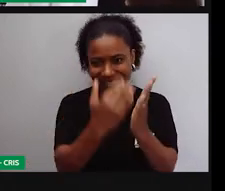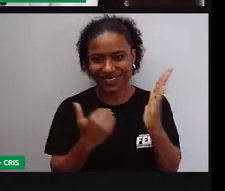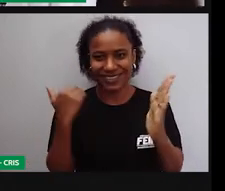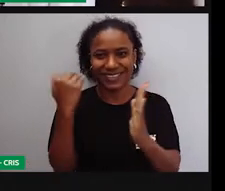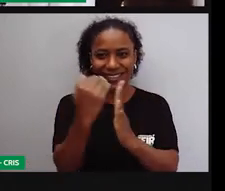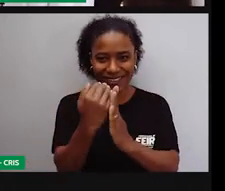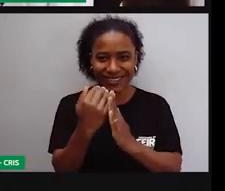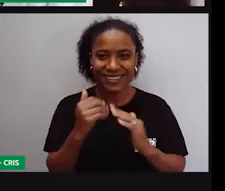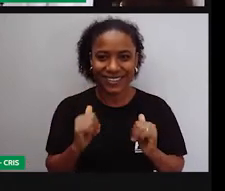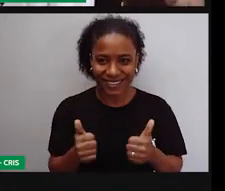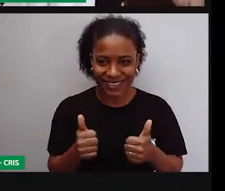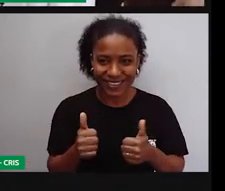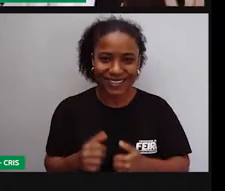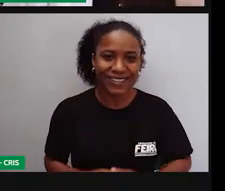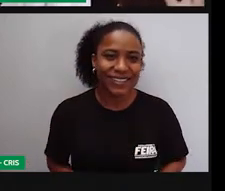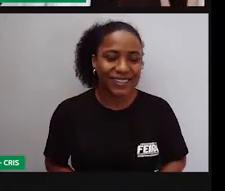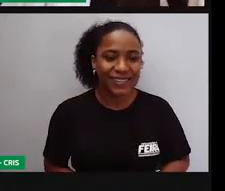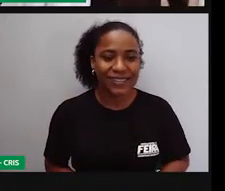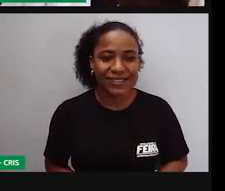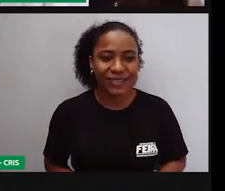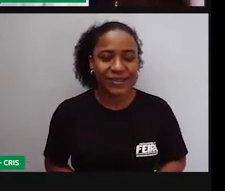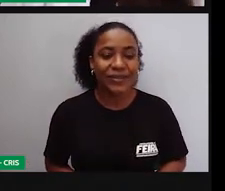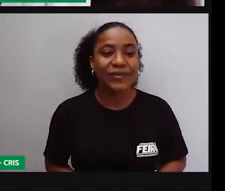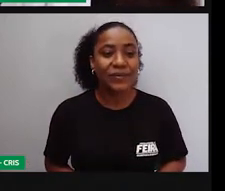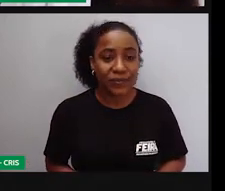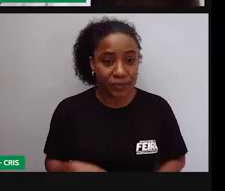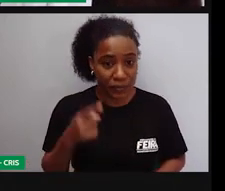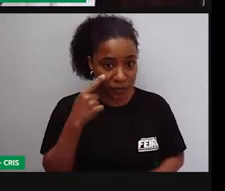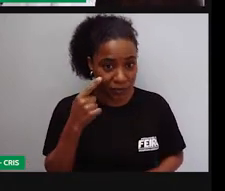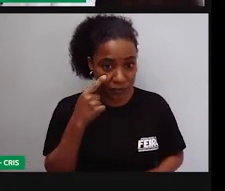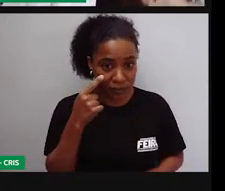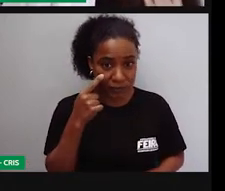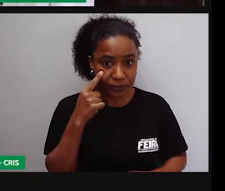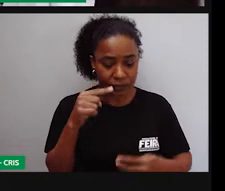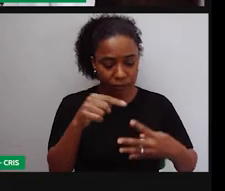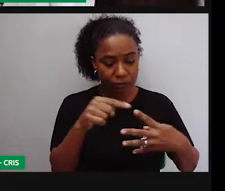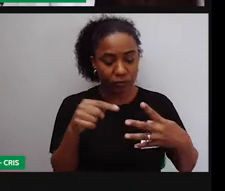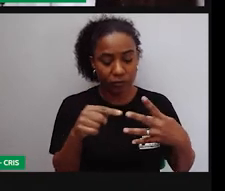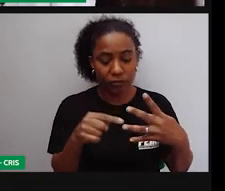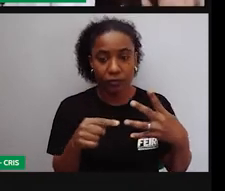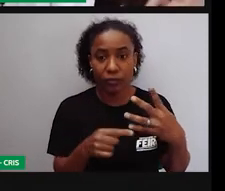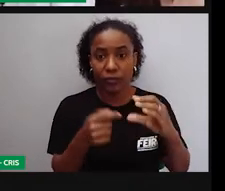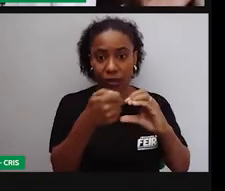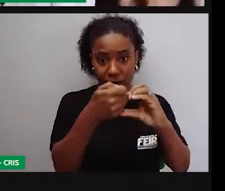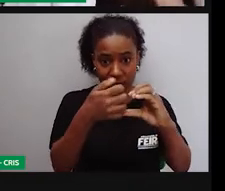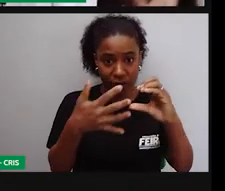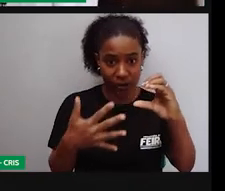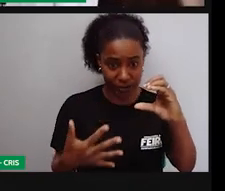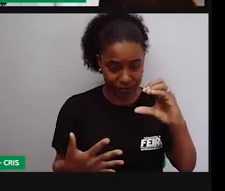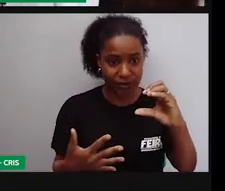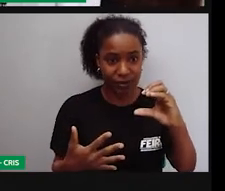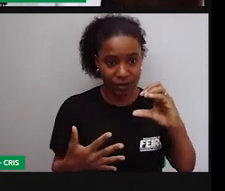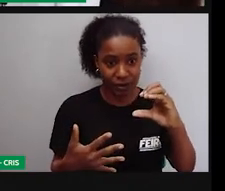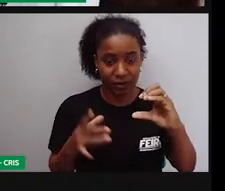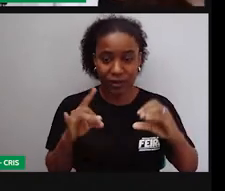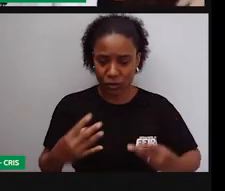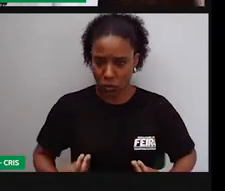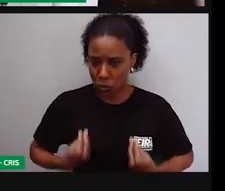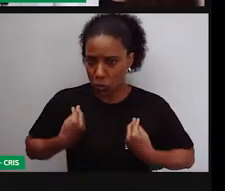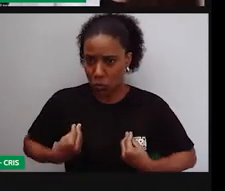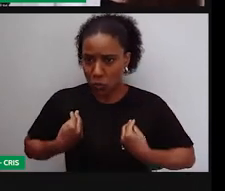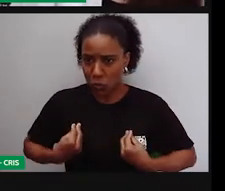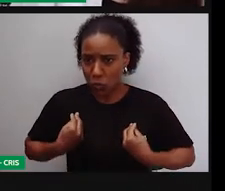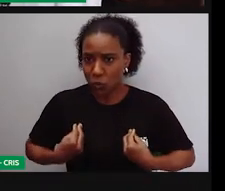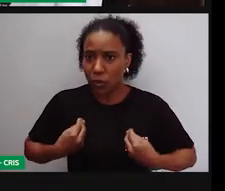Então, a gente já sabe que nós temos essas quatro características que definem um ser vivo. O ser vivo não é só o ser humano, nós